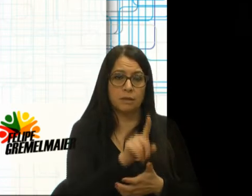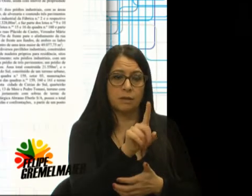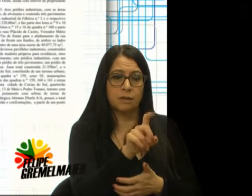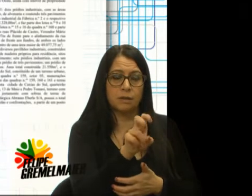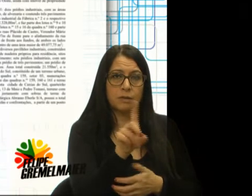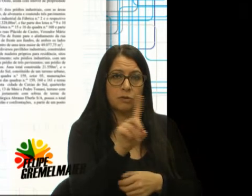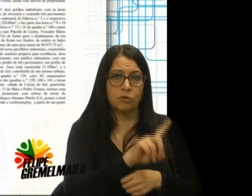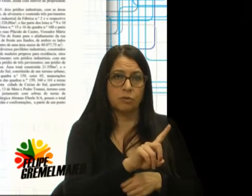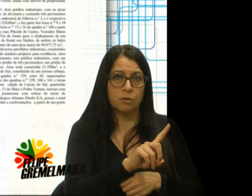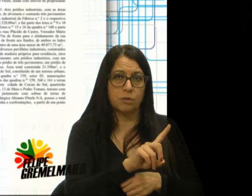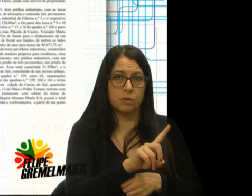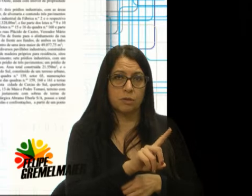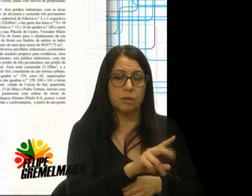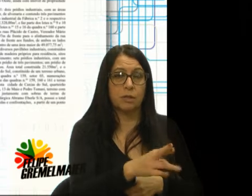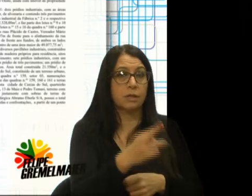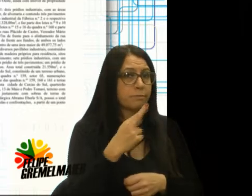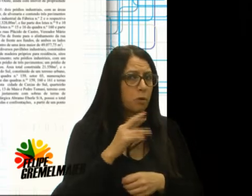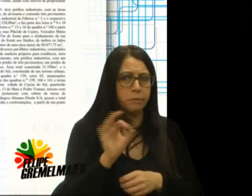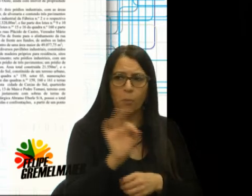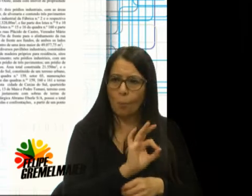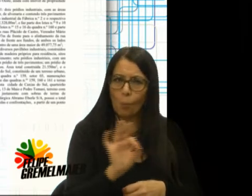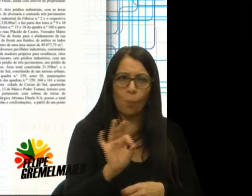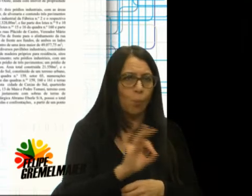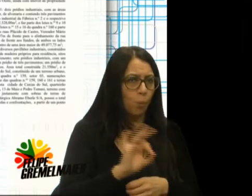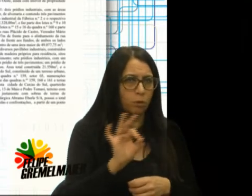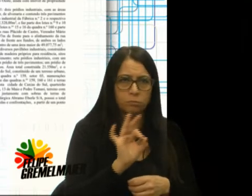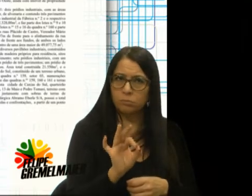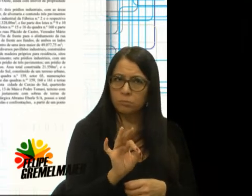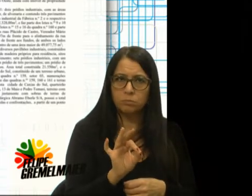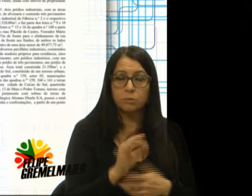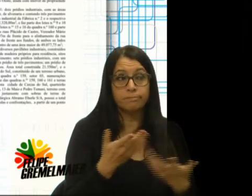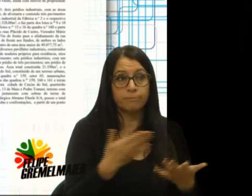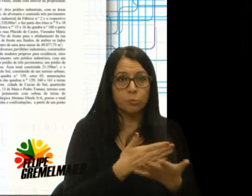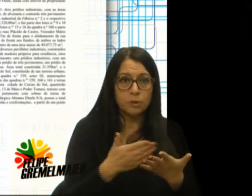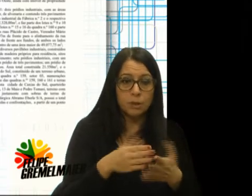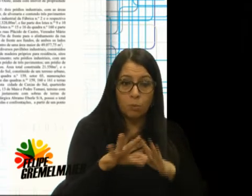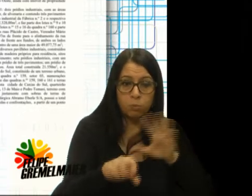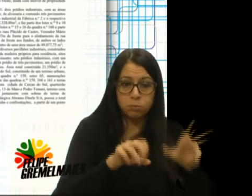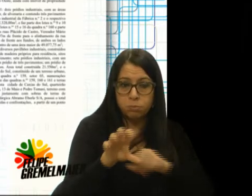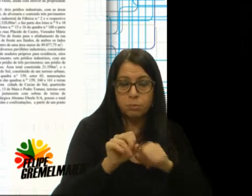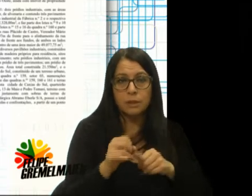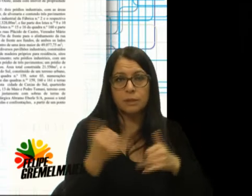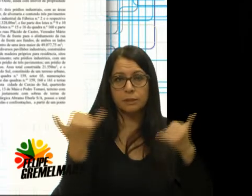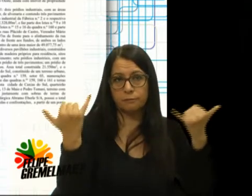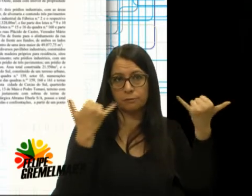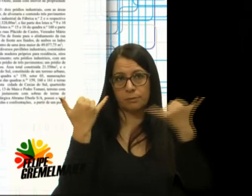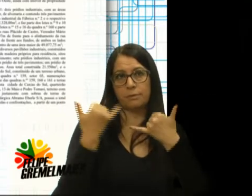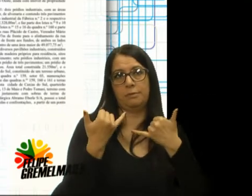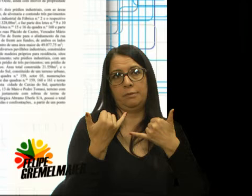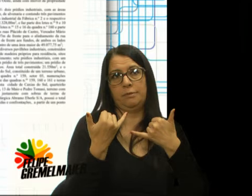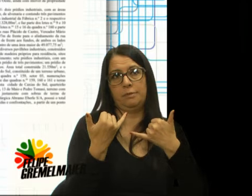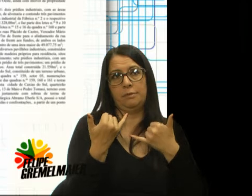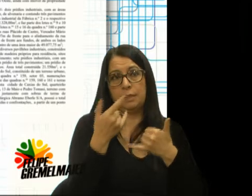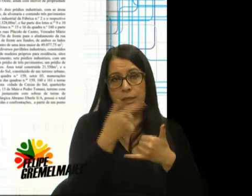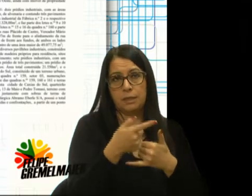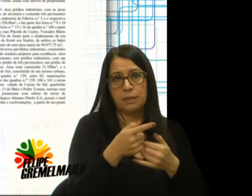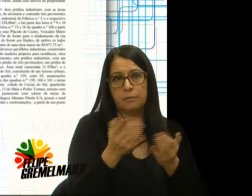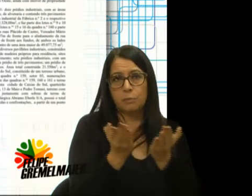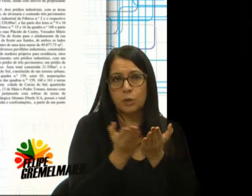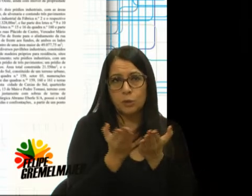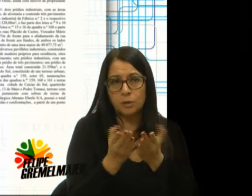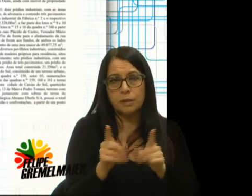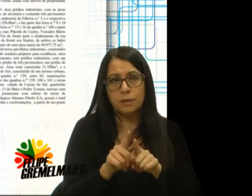e a resposta não vinha, nós começamos a buscar maiores informações e aí fomos estudar,